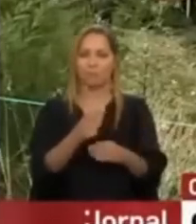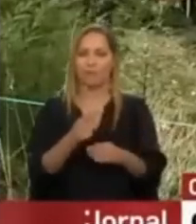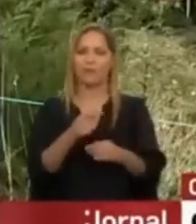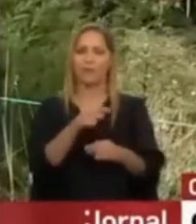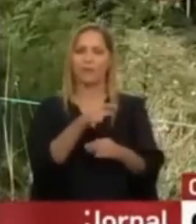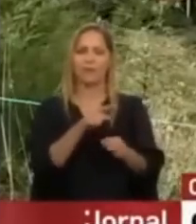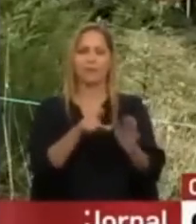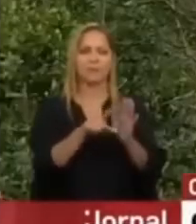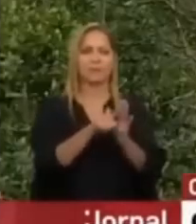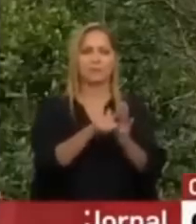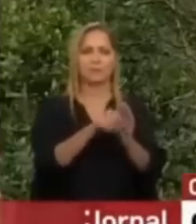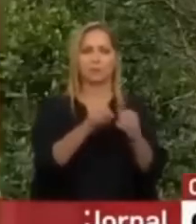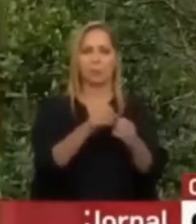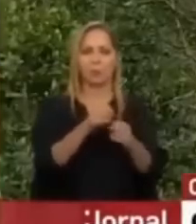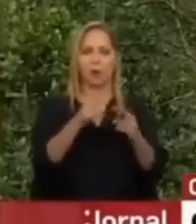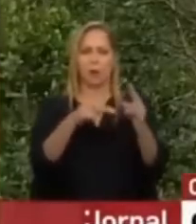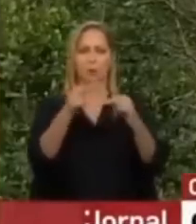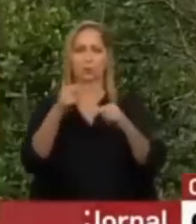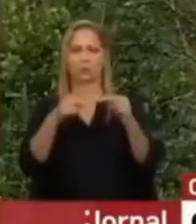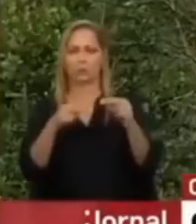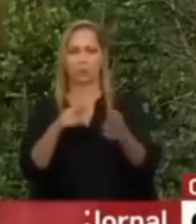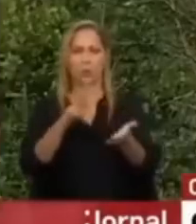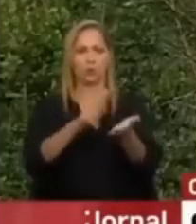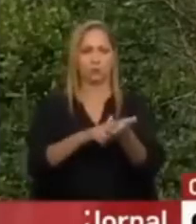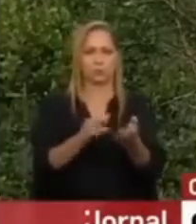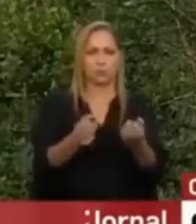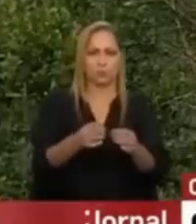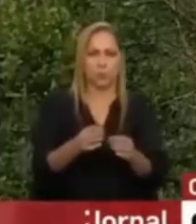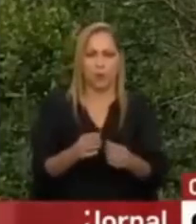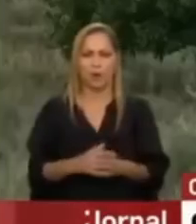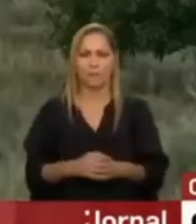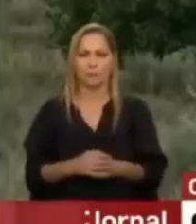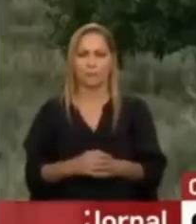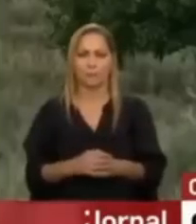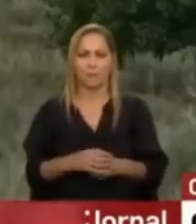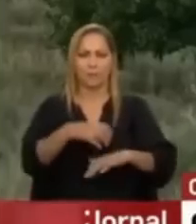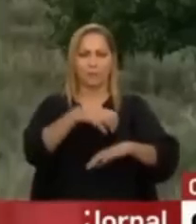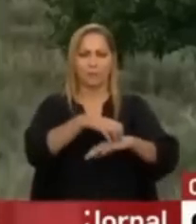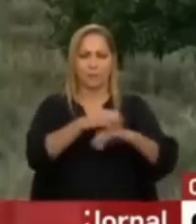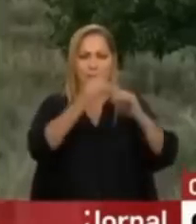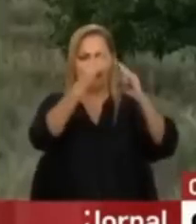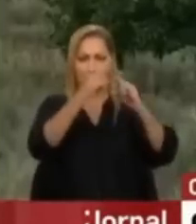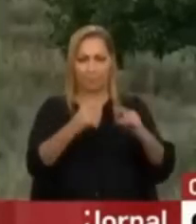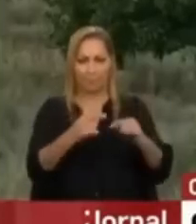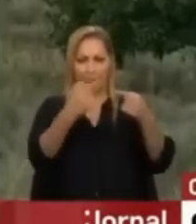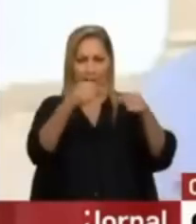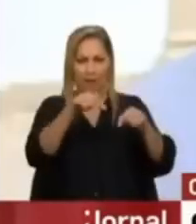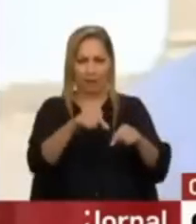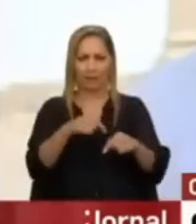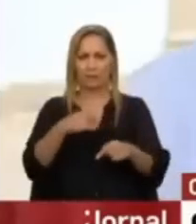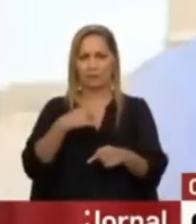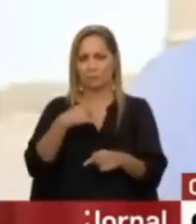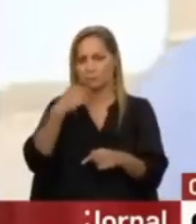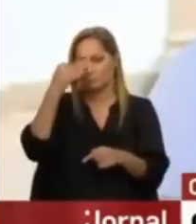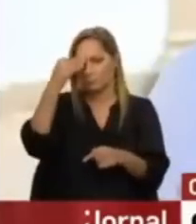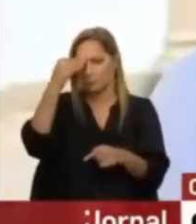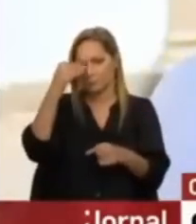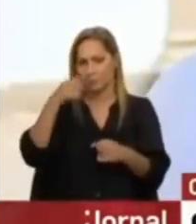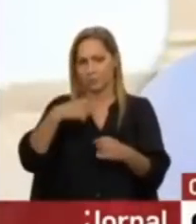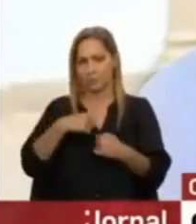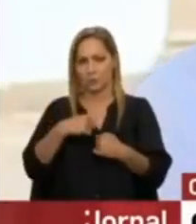licenciamento, construções precárias, instalação de acampamento. Eu esperava